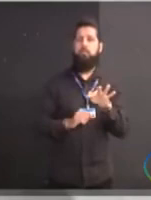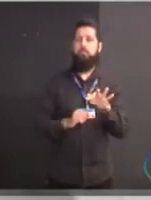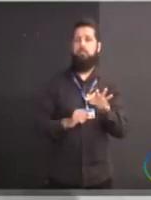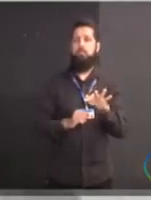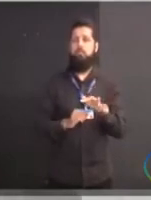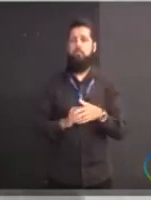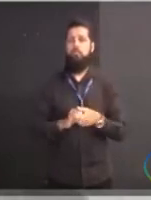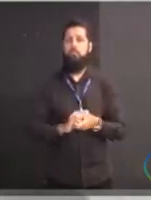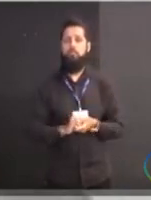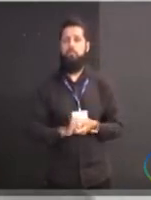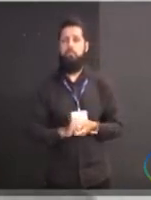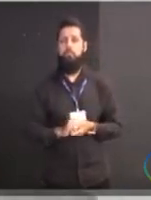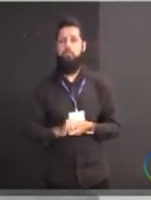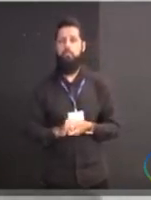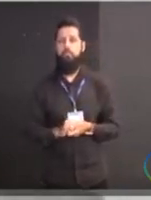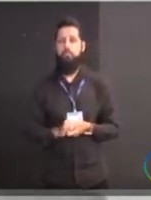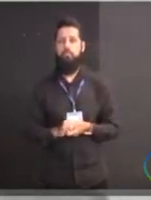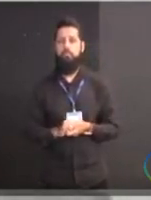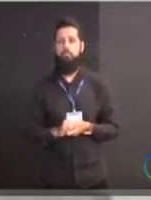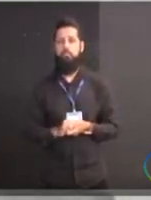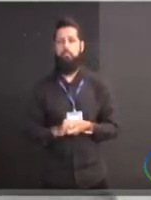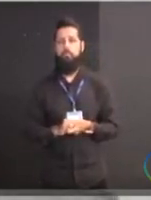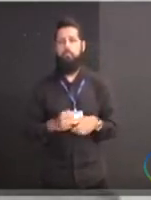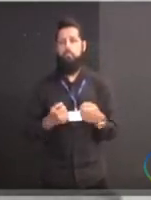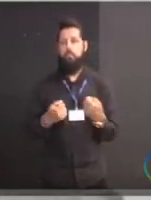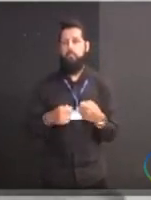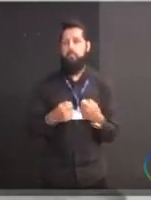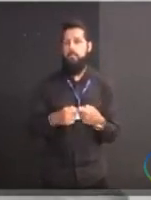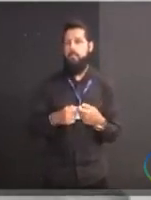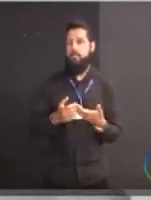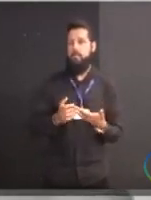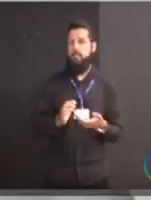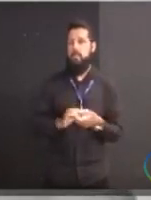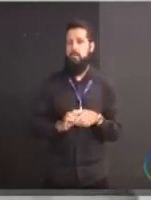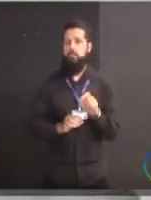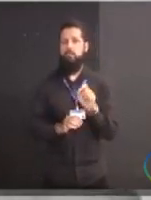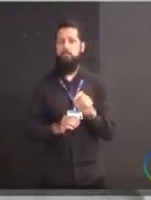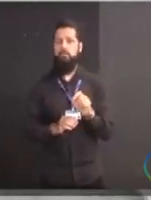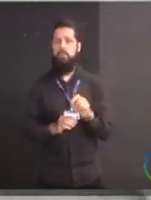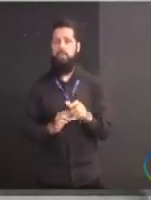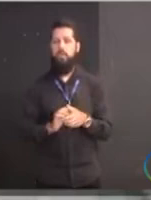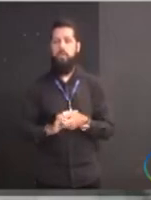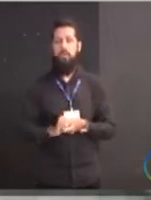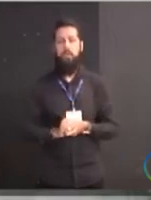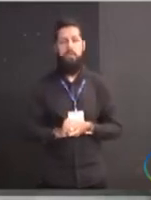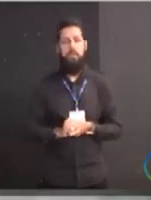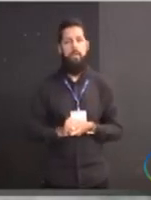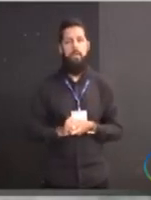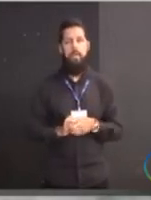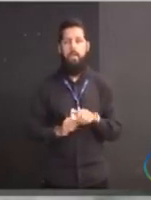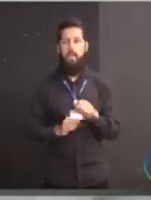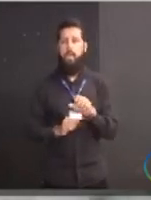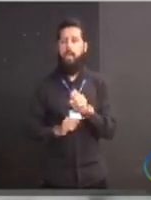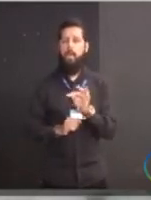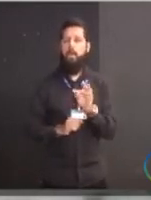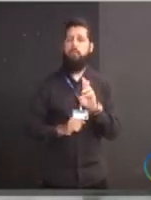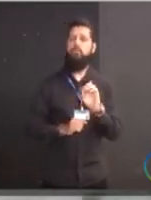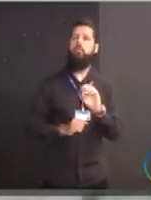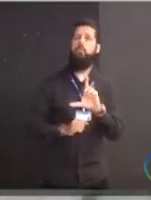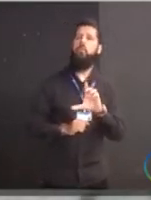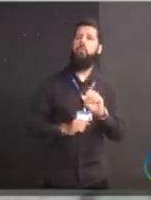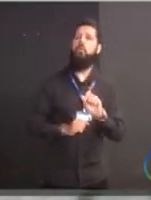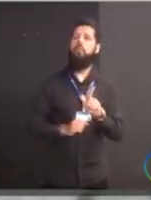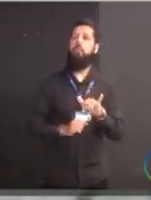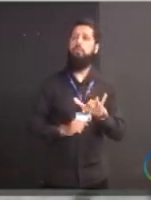Nossos amigos asseveram que a parapsicologia está pesquisando valores do espírito que